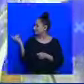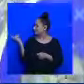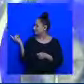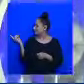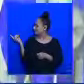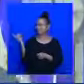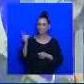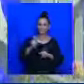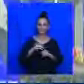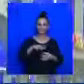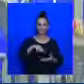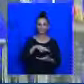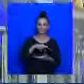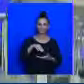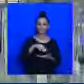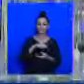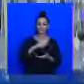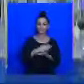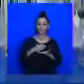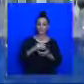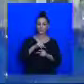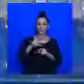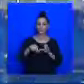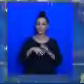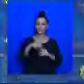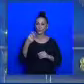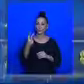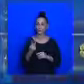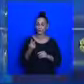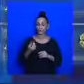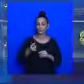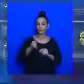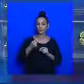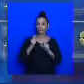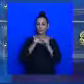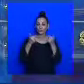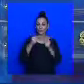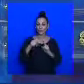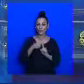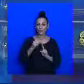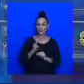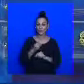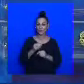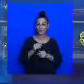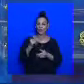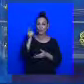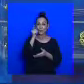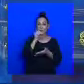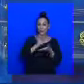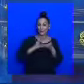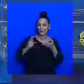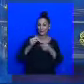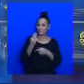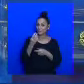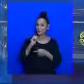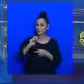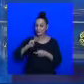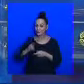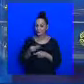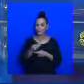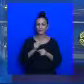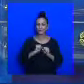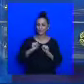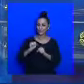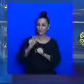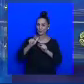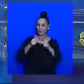Valendo! Está começando o sorteio dos 2 trevos da Mais Milionária. Valendo 20 milhões de reais.